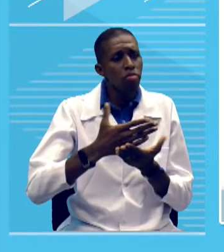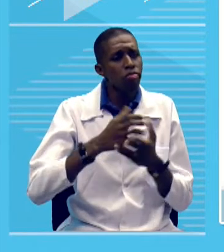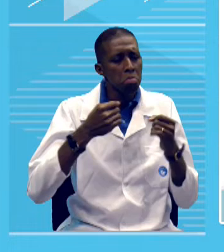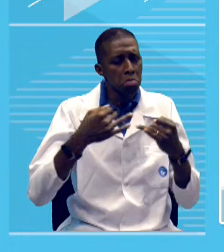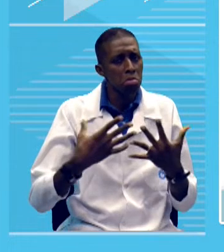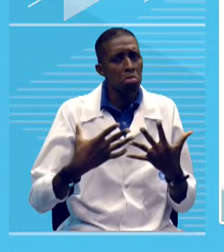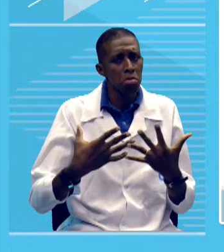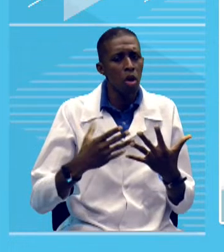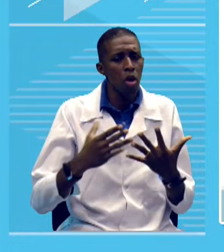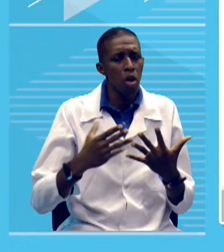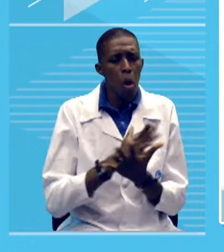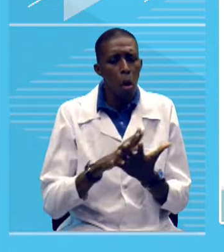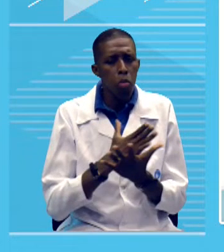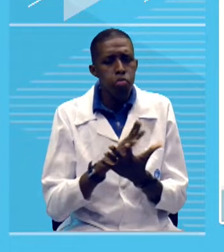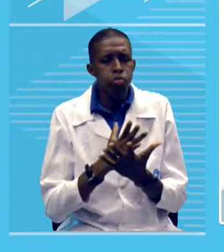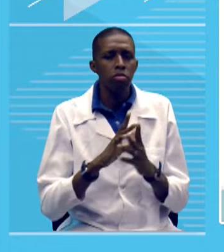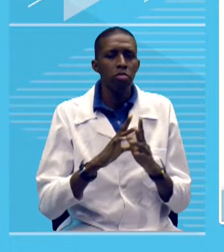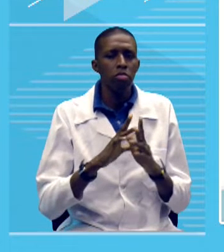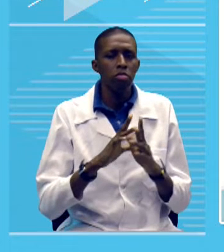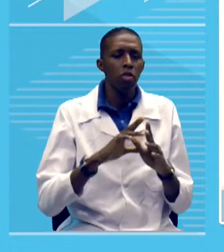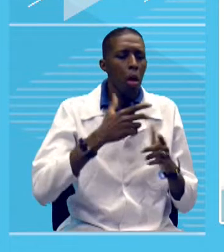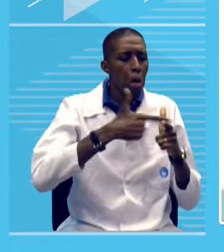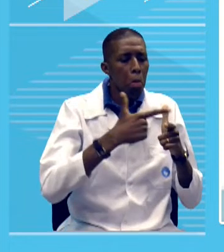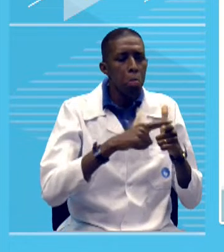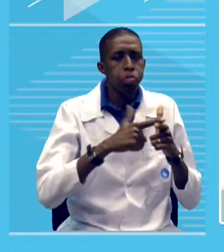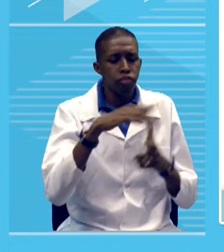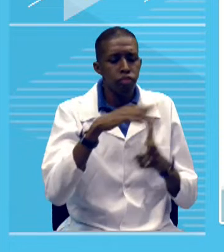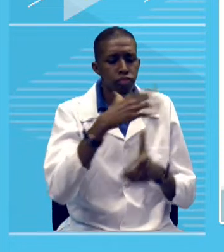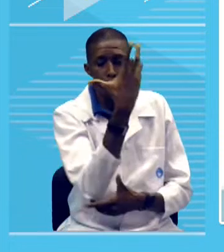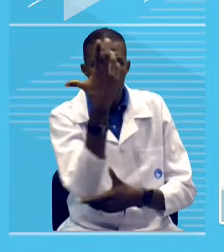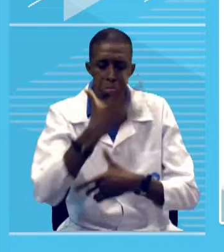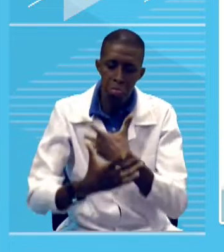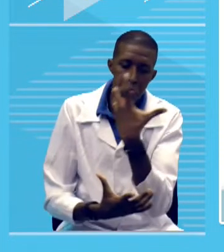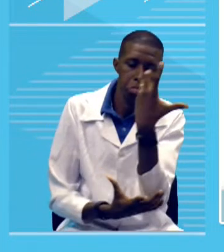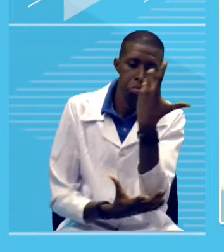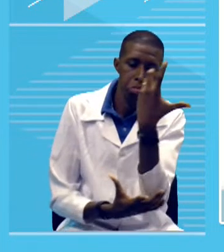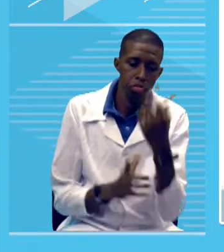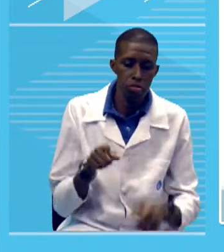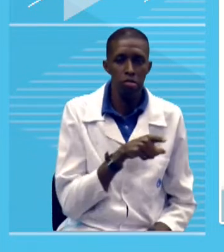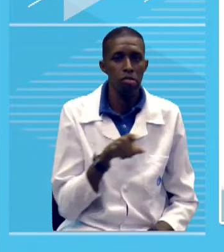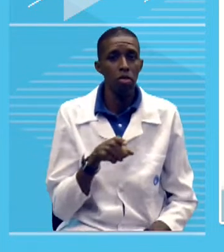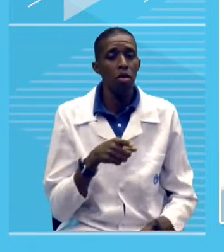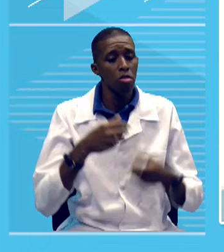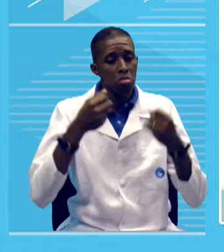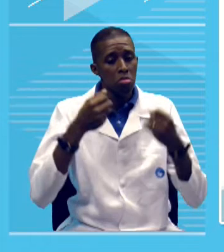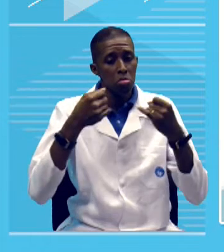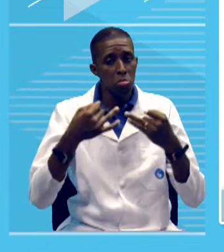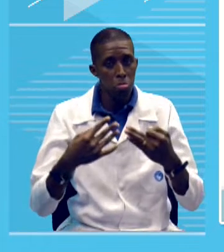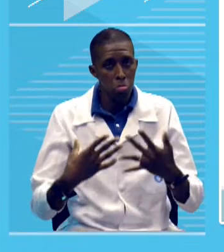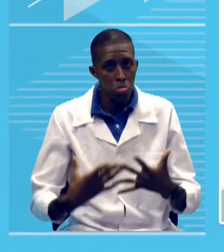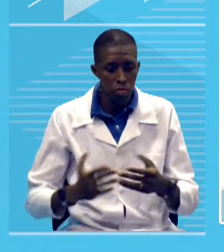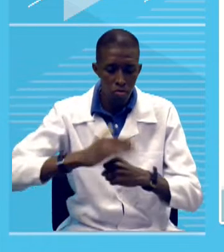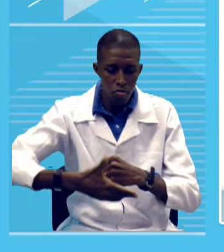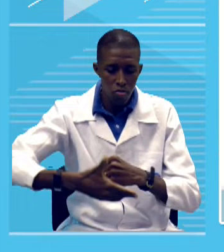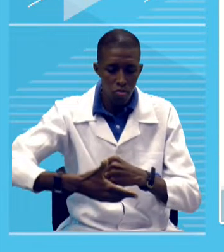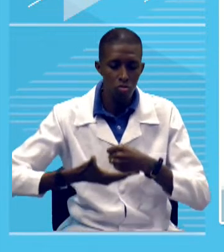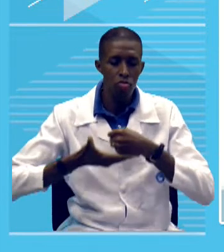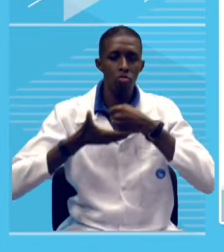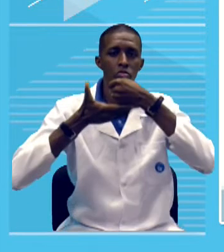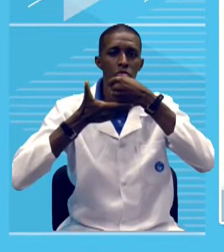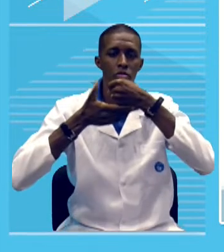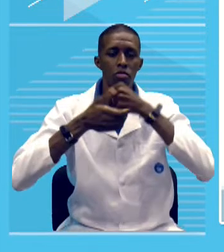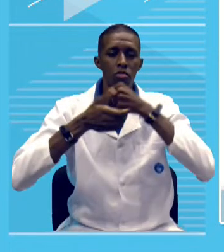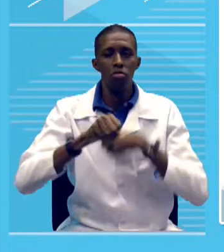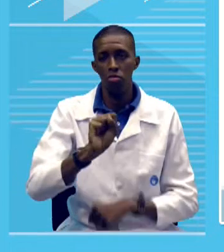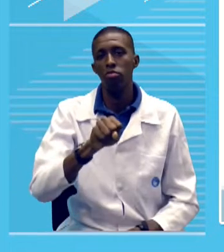alguns impactos ambientais e lá eu falei de desenvolvimento sustentável por isso que vocês estão associando esse conteúdo